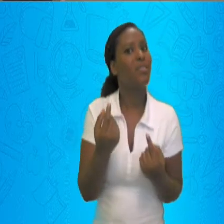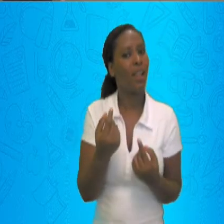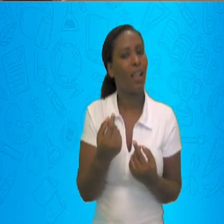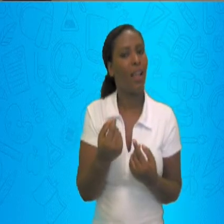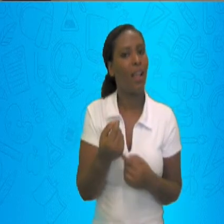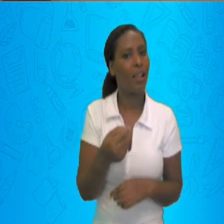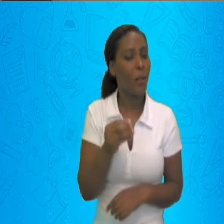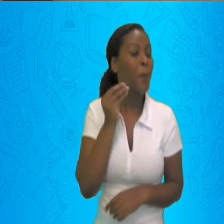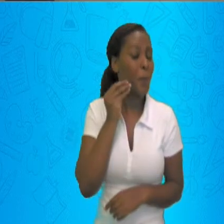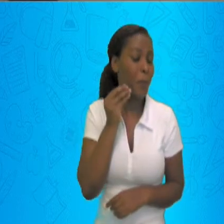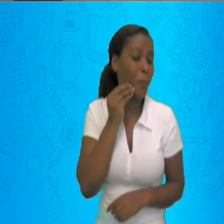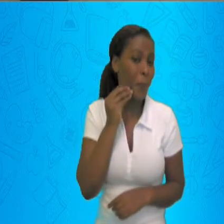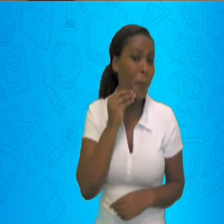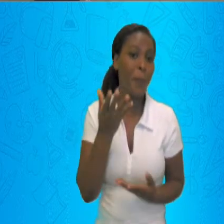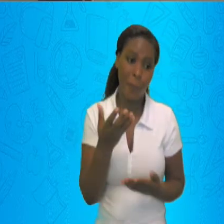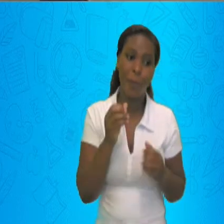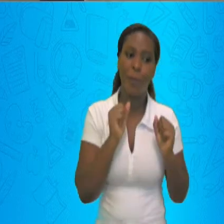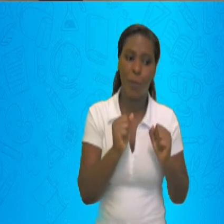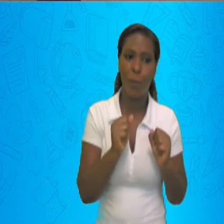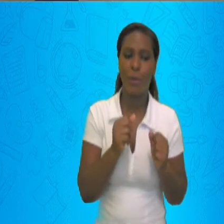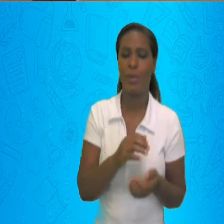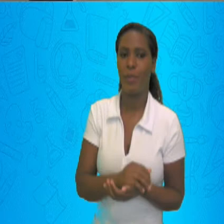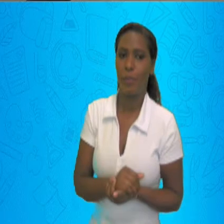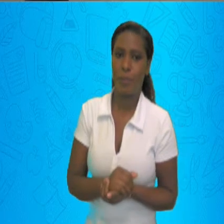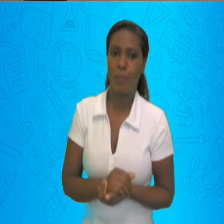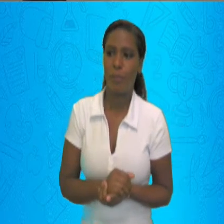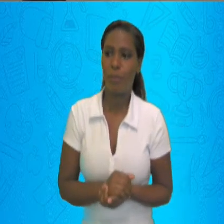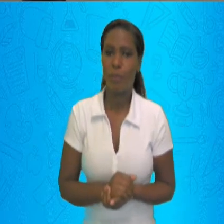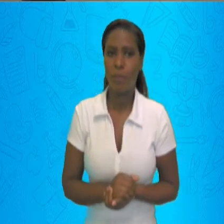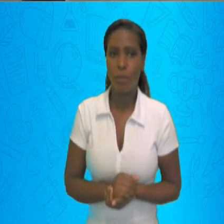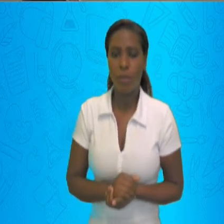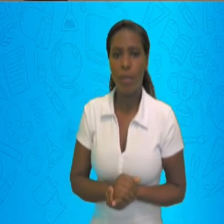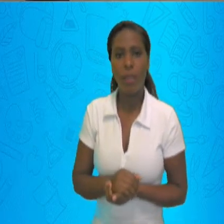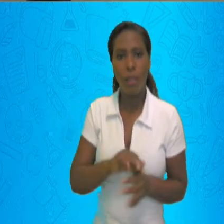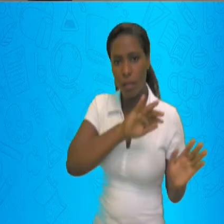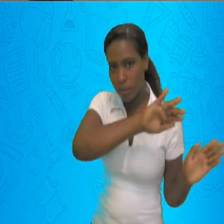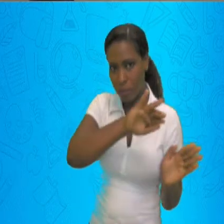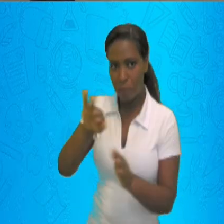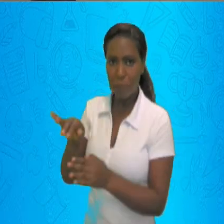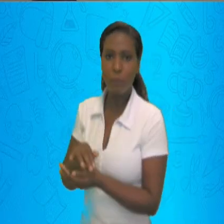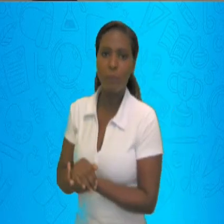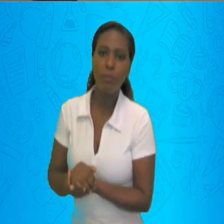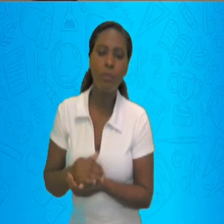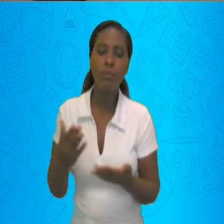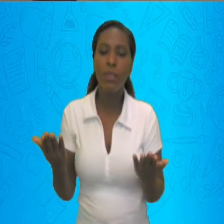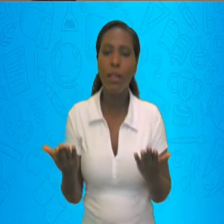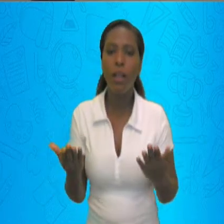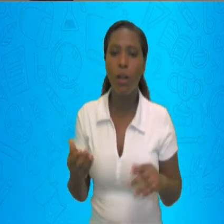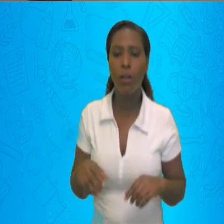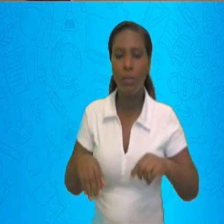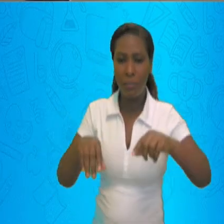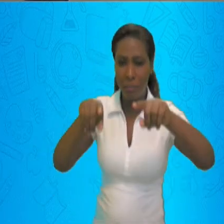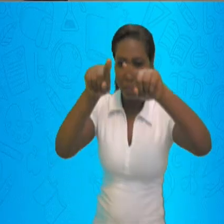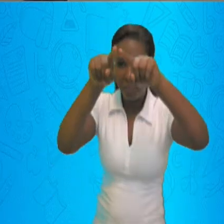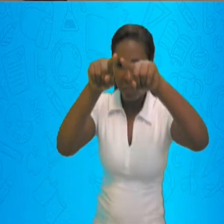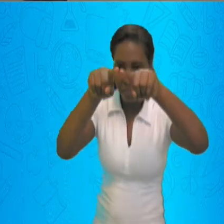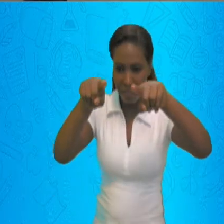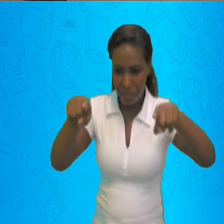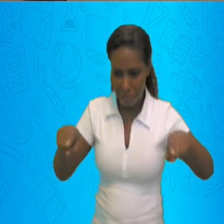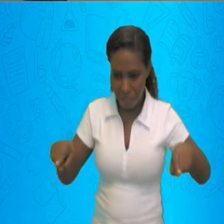lado. Vamos à próxima. As medidas de dois lados de um triângulo escaleno